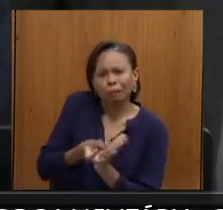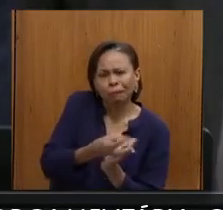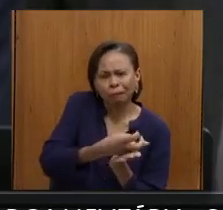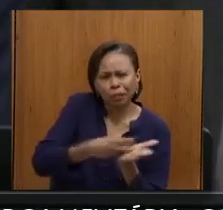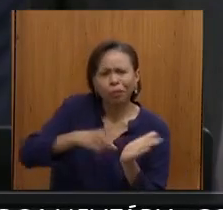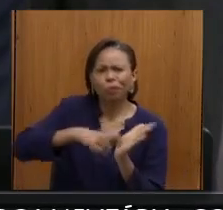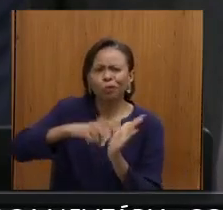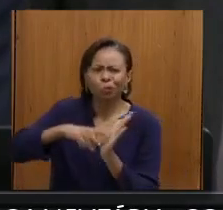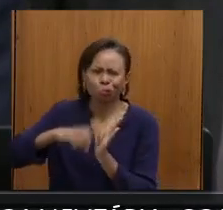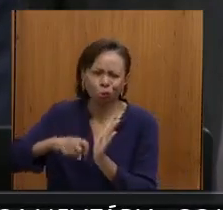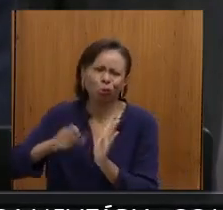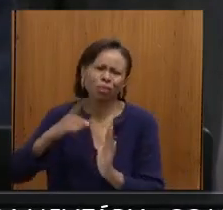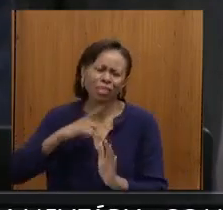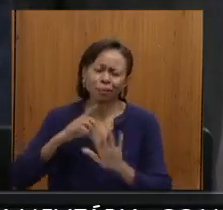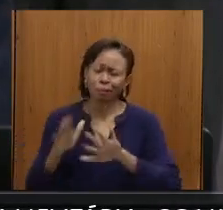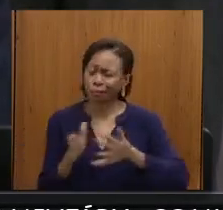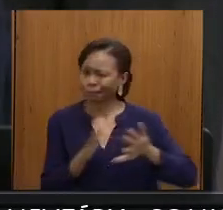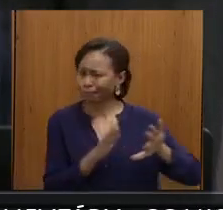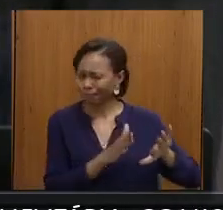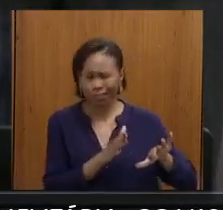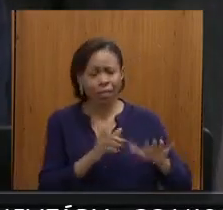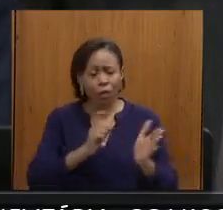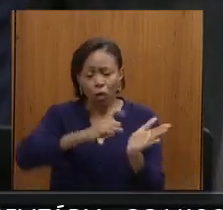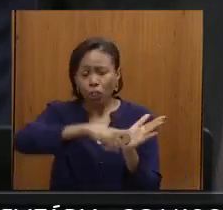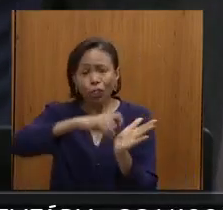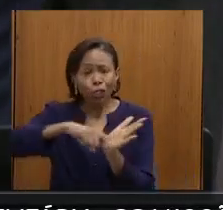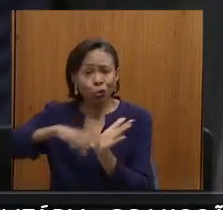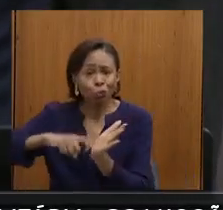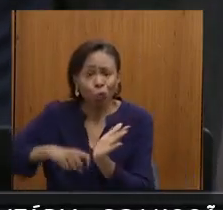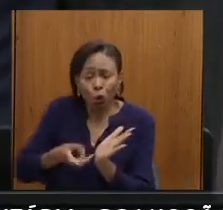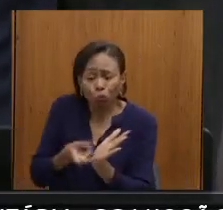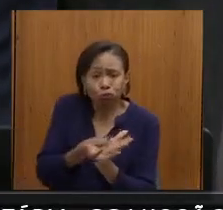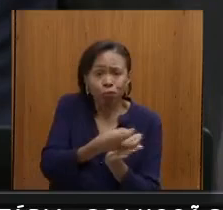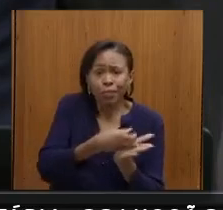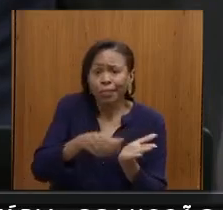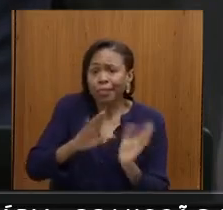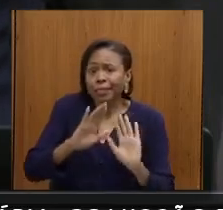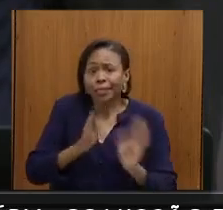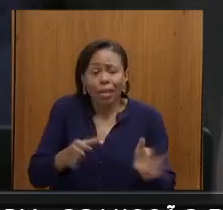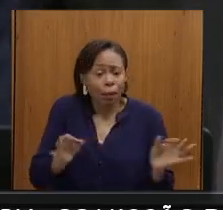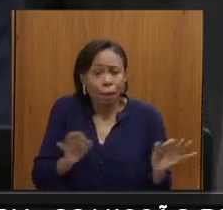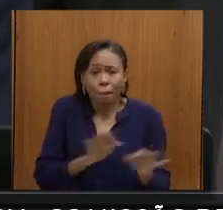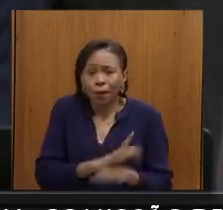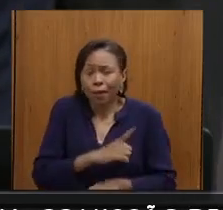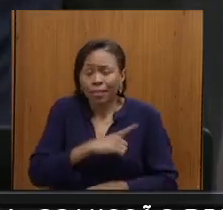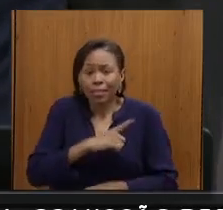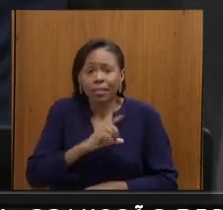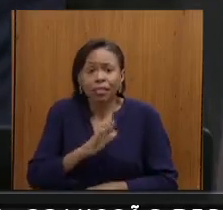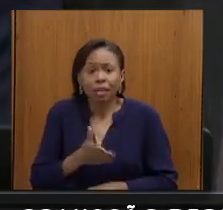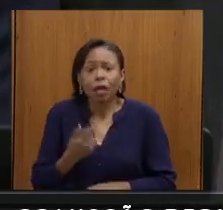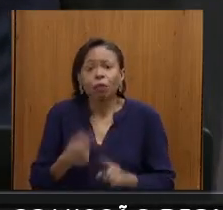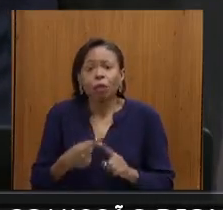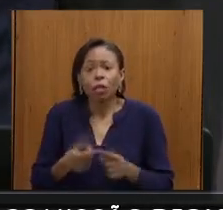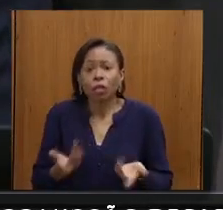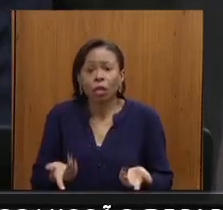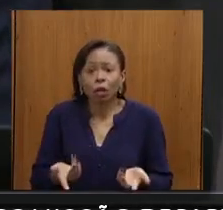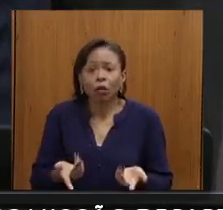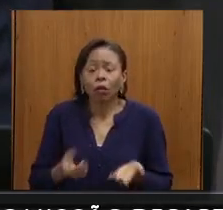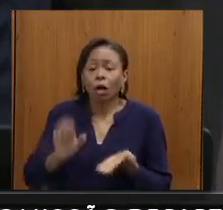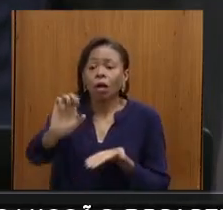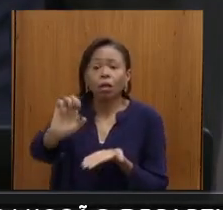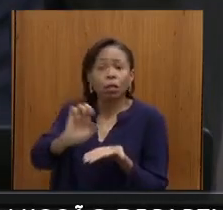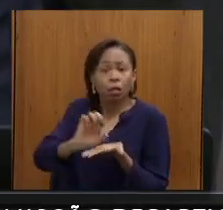insistir nesse tempo, mas tributos que já existem, por que não fazer o imposto de exportação sobre